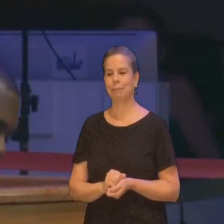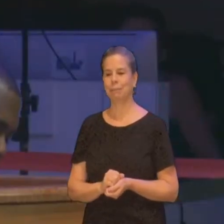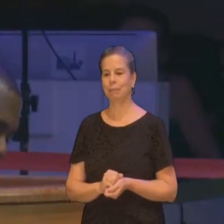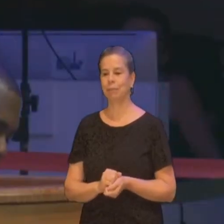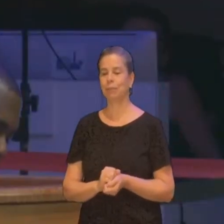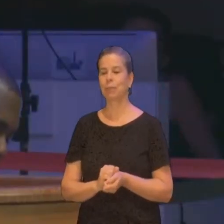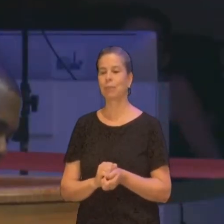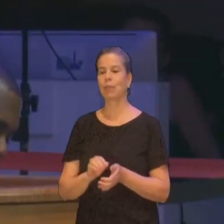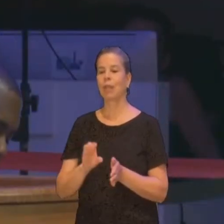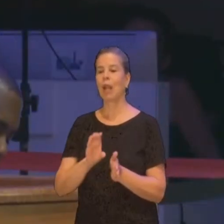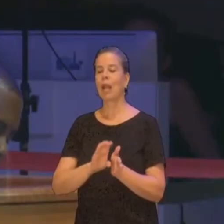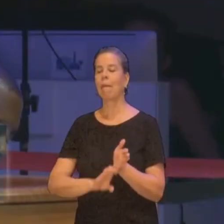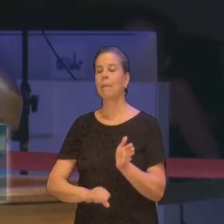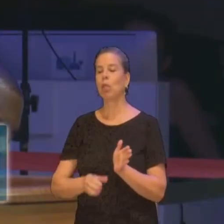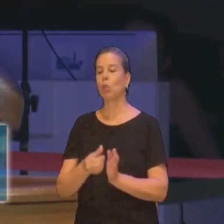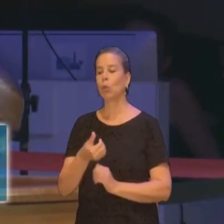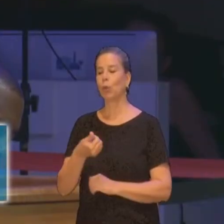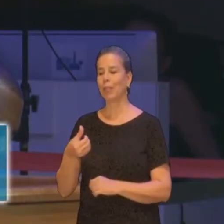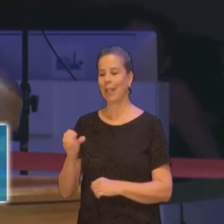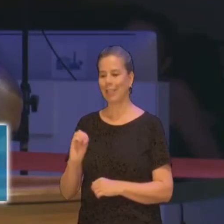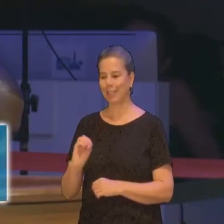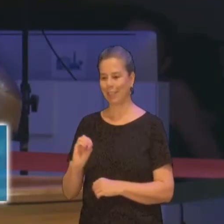o capítulo 10.